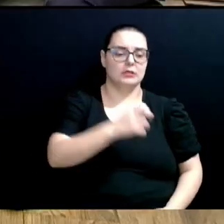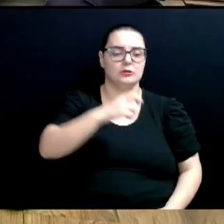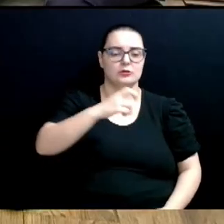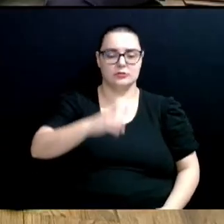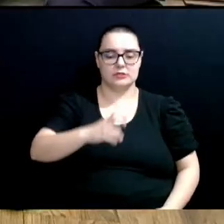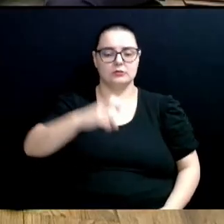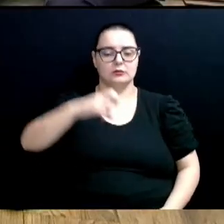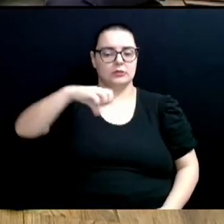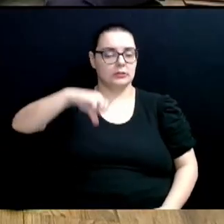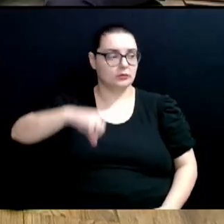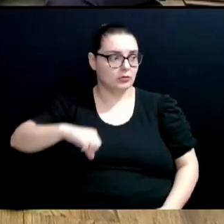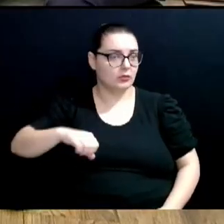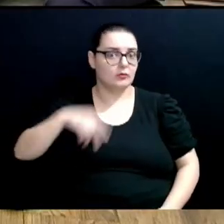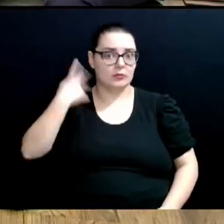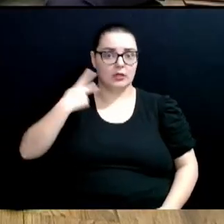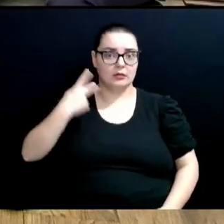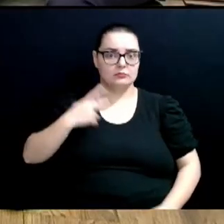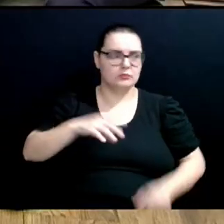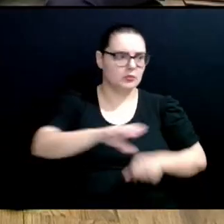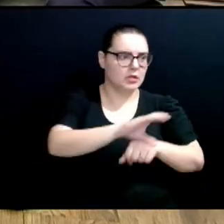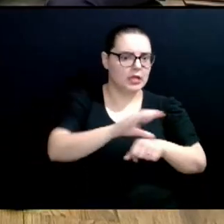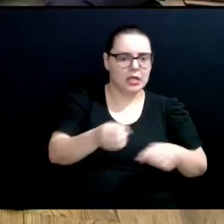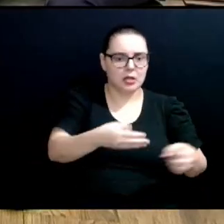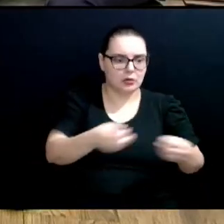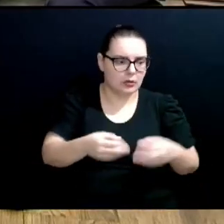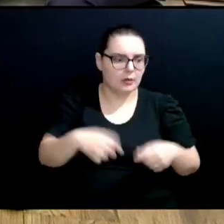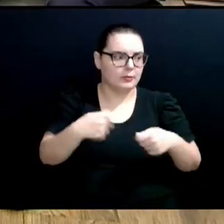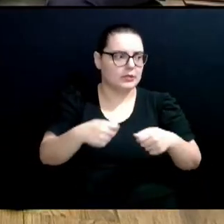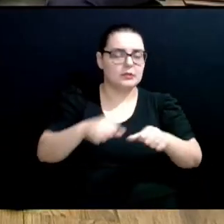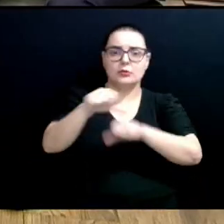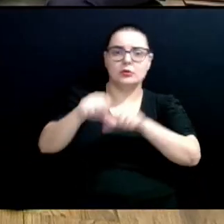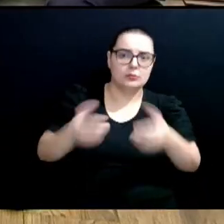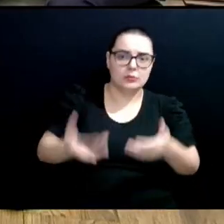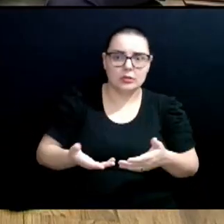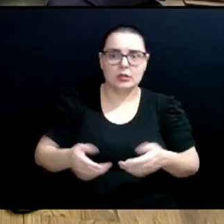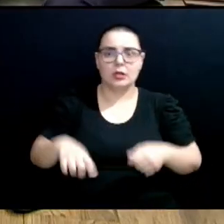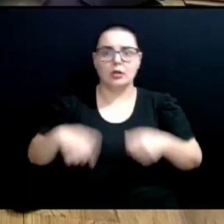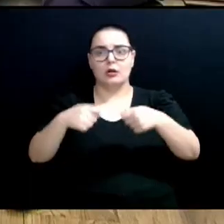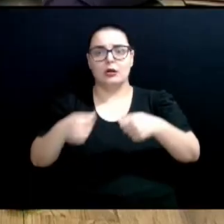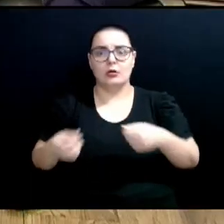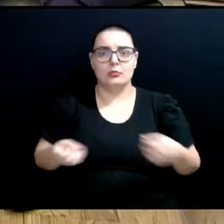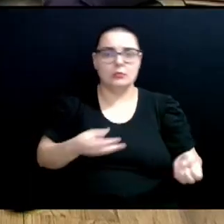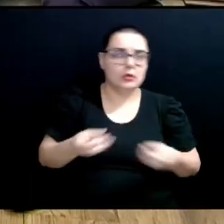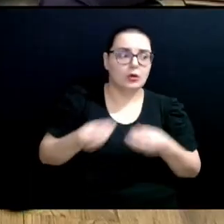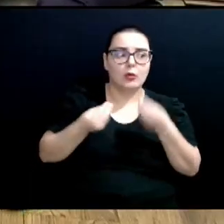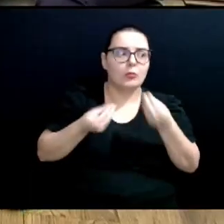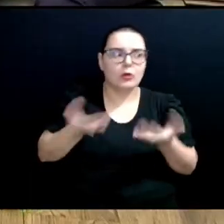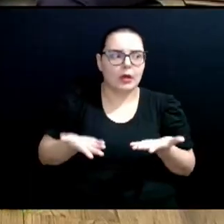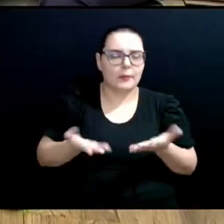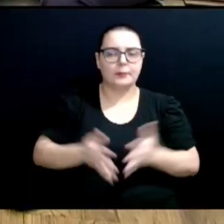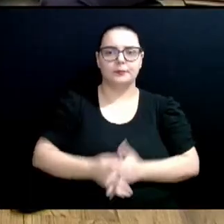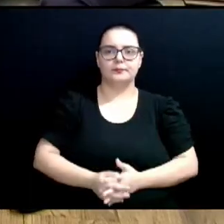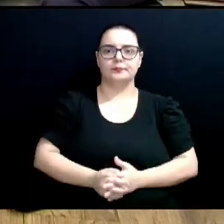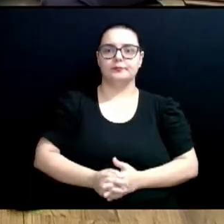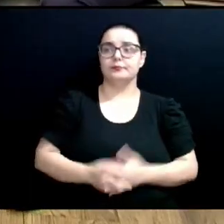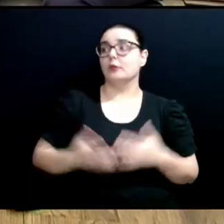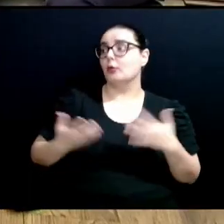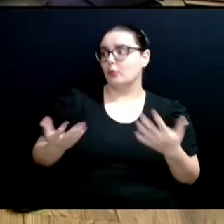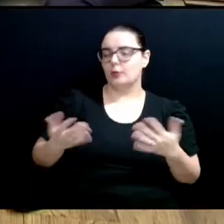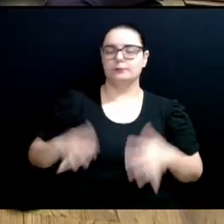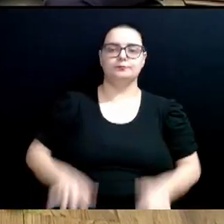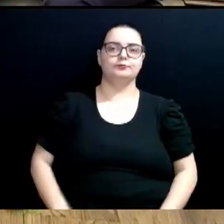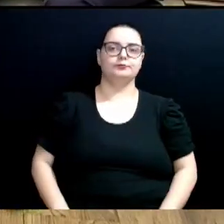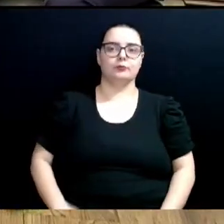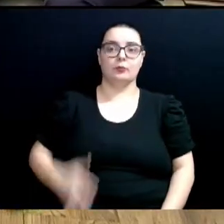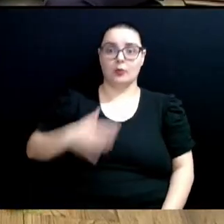Constituição, ela é atual, ela precisa de mudanças, ela precisa de atualizações? Bom, no meu modo de